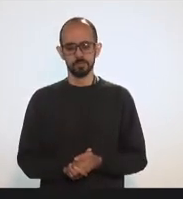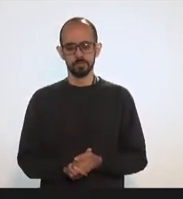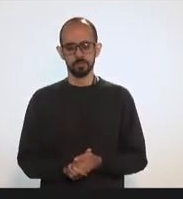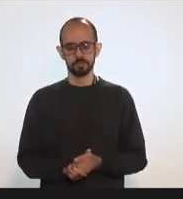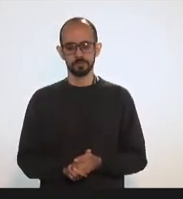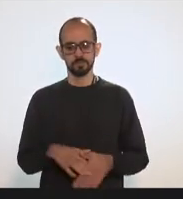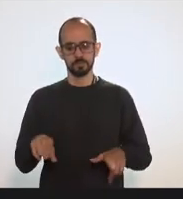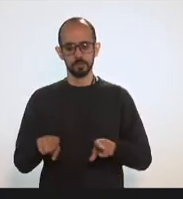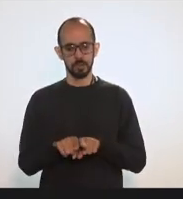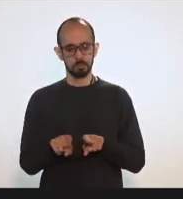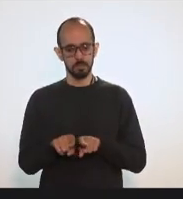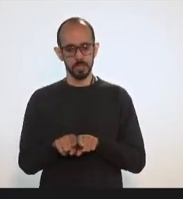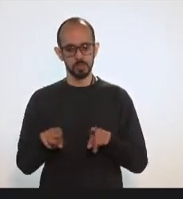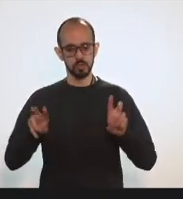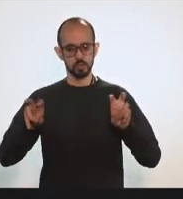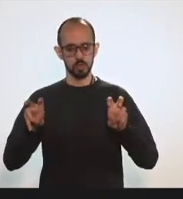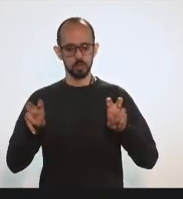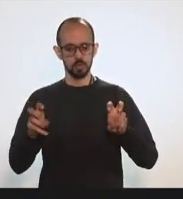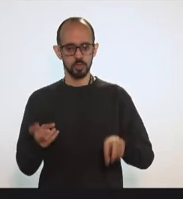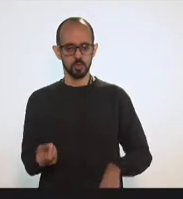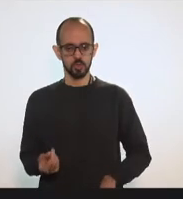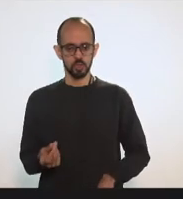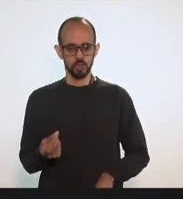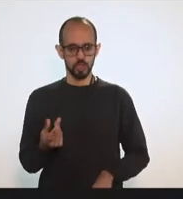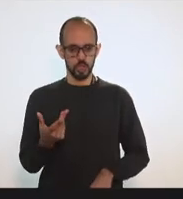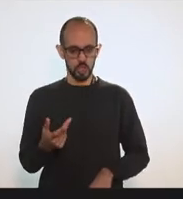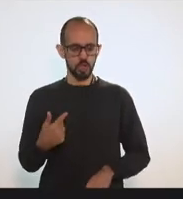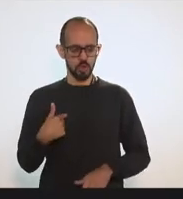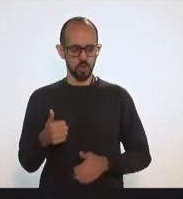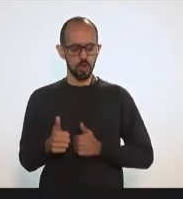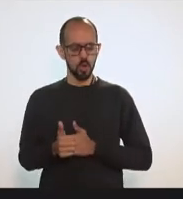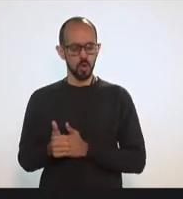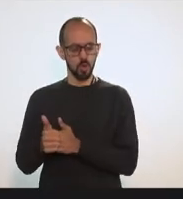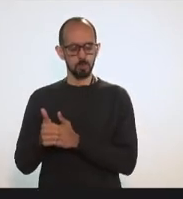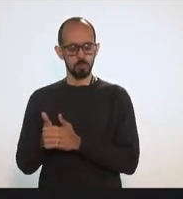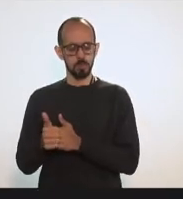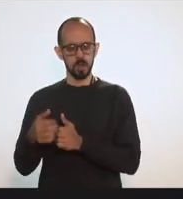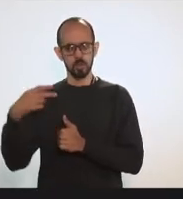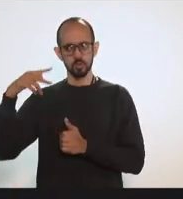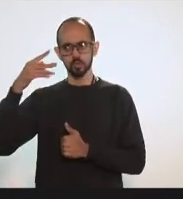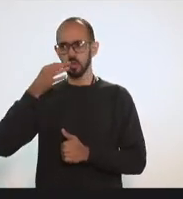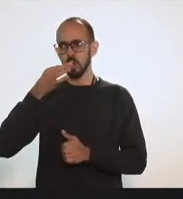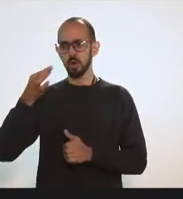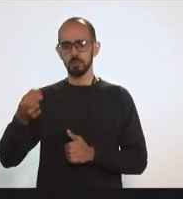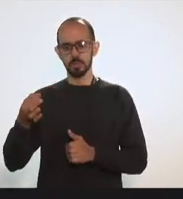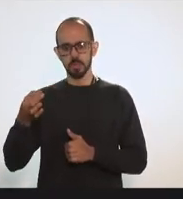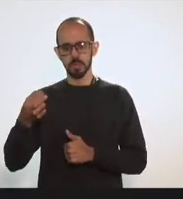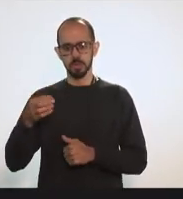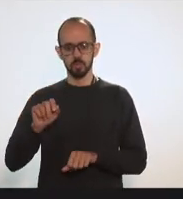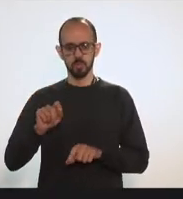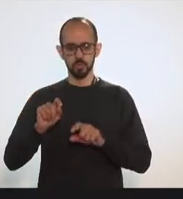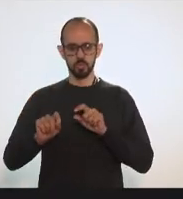questão do engenheiro, eu acho que concordo com Vossa Excelência, porque lá o dos técnicos